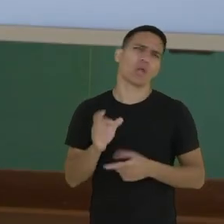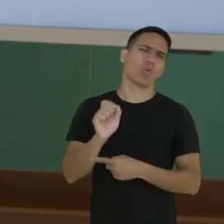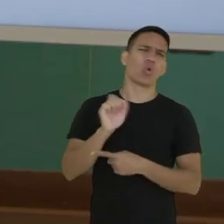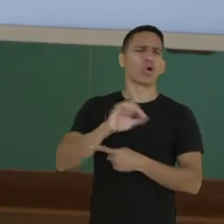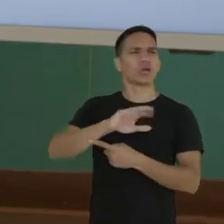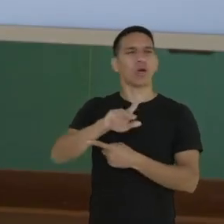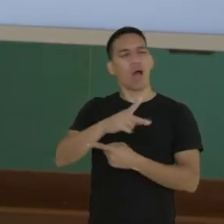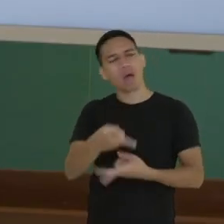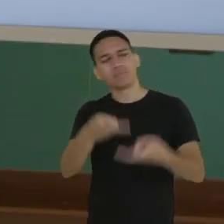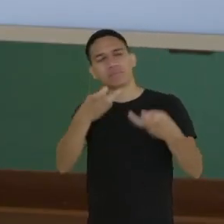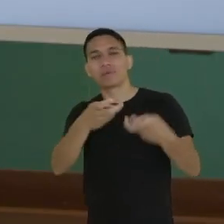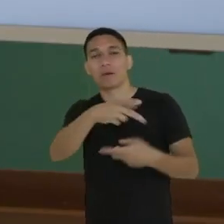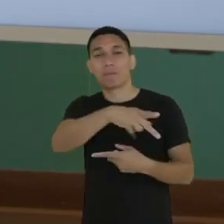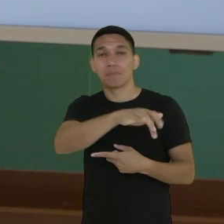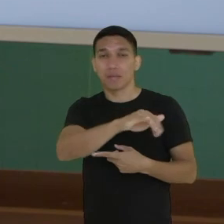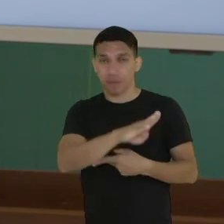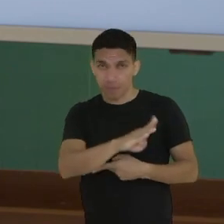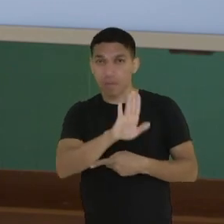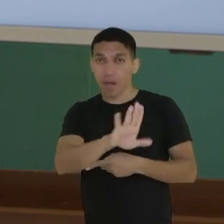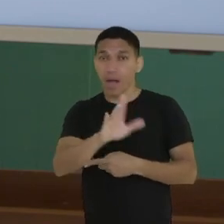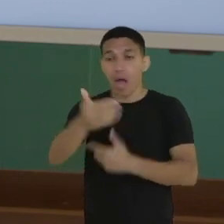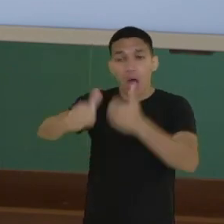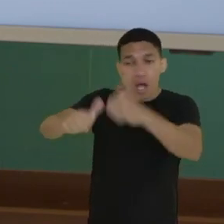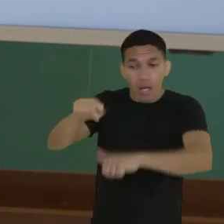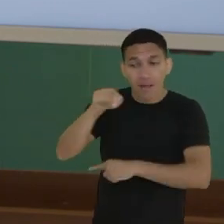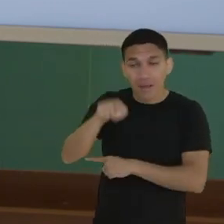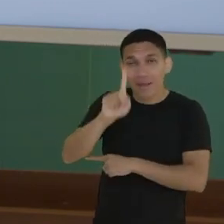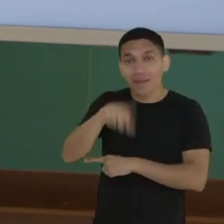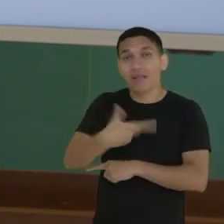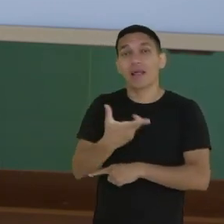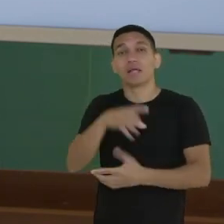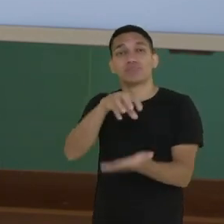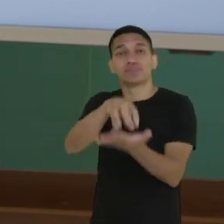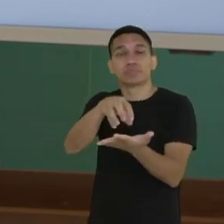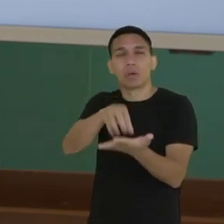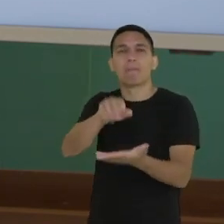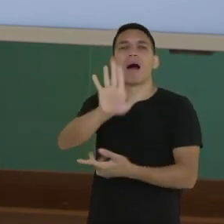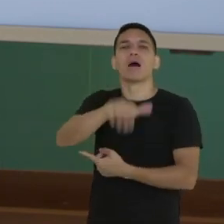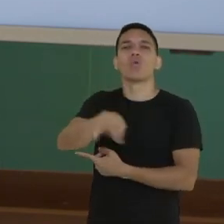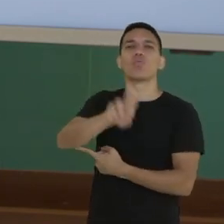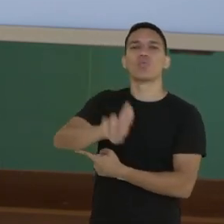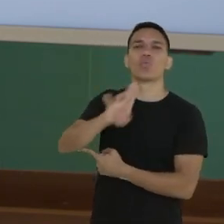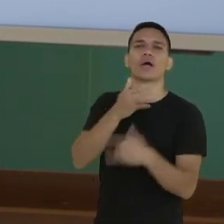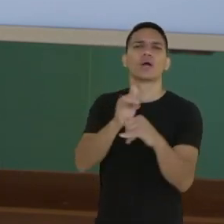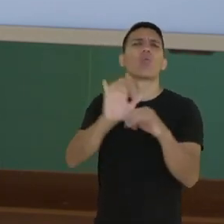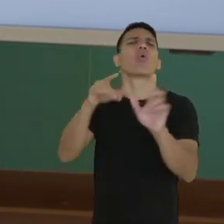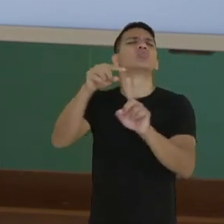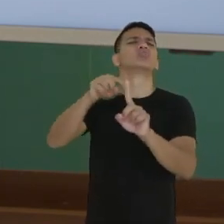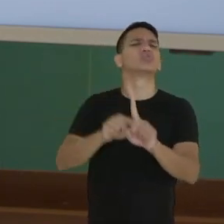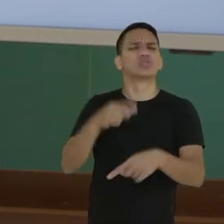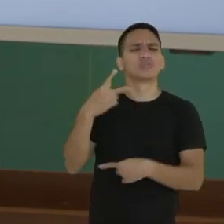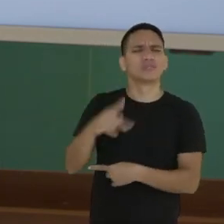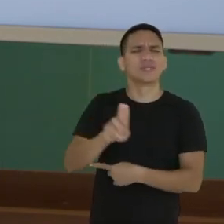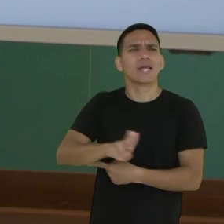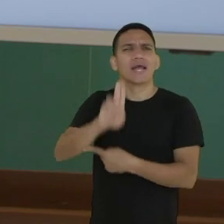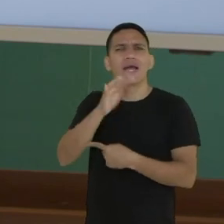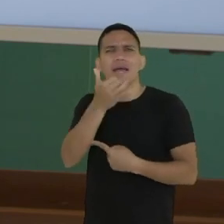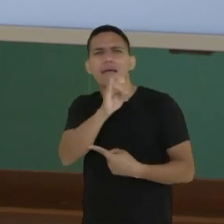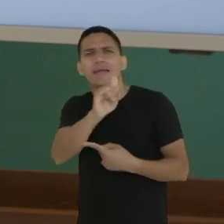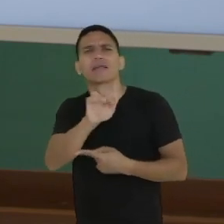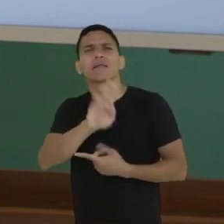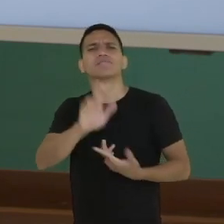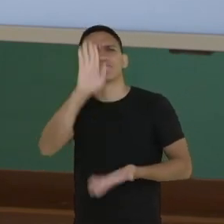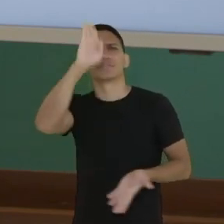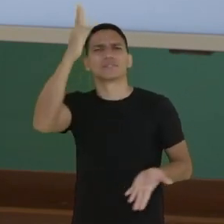do PIB, né? Mas podemos analisar que esse setor é o que mais consome energia. E que tipo de energia que esse setor consome